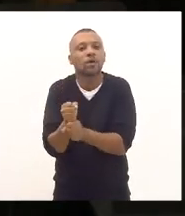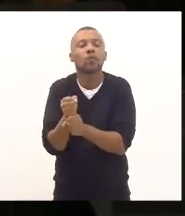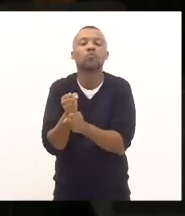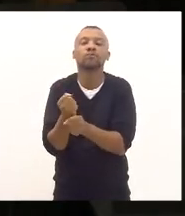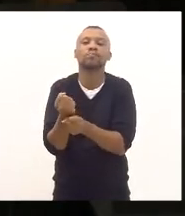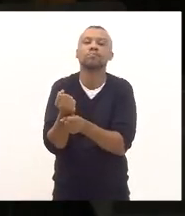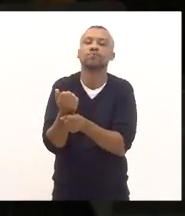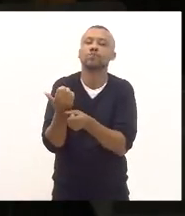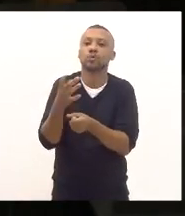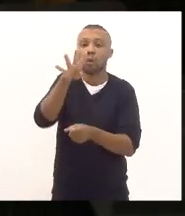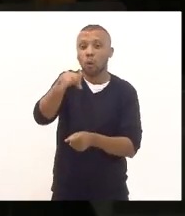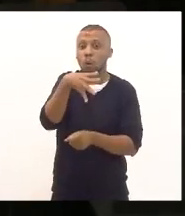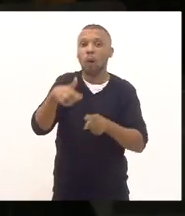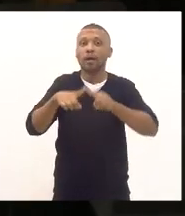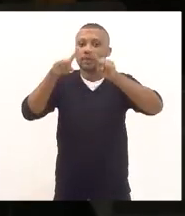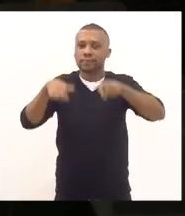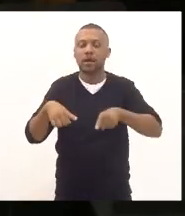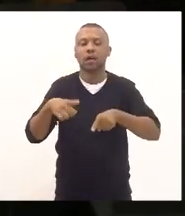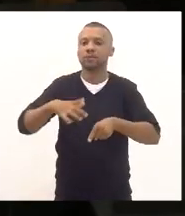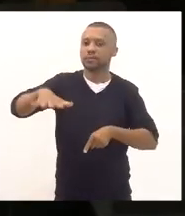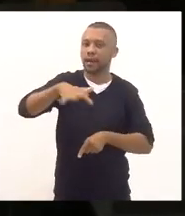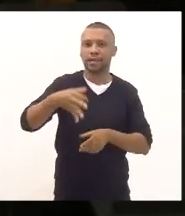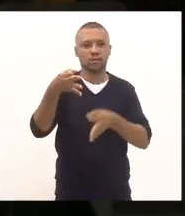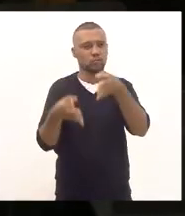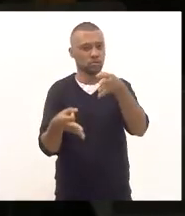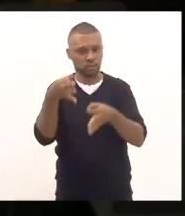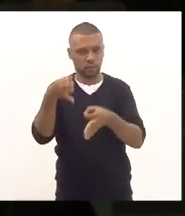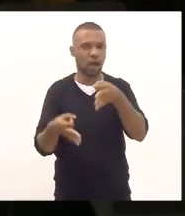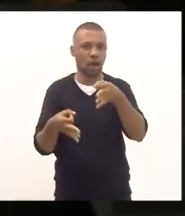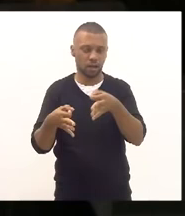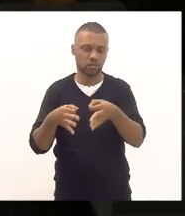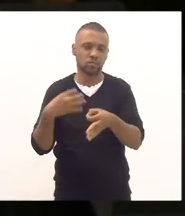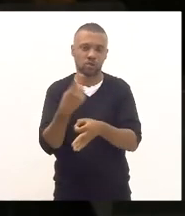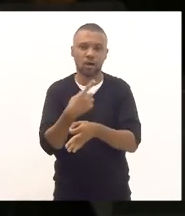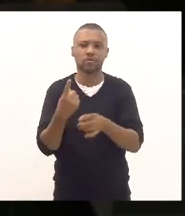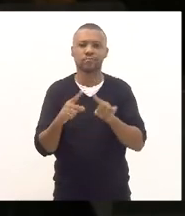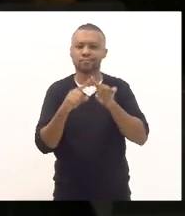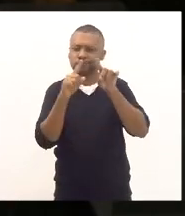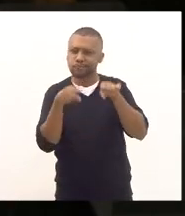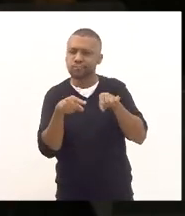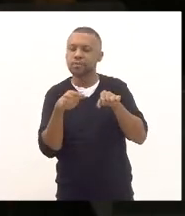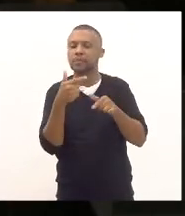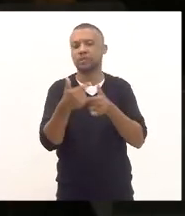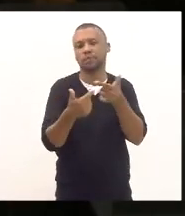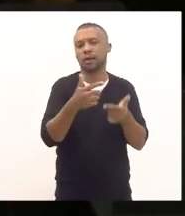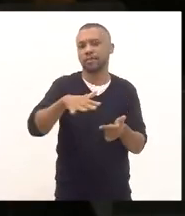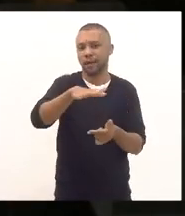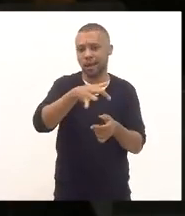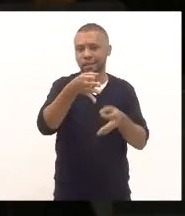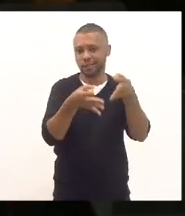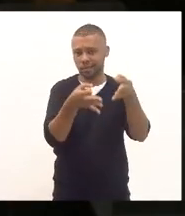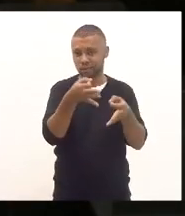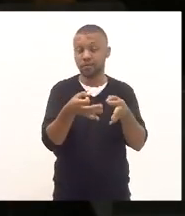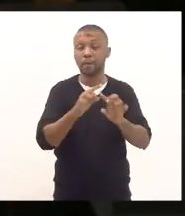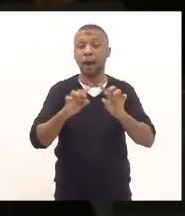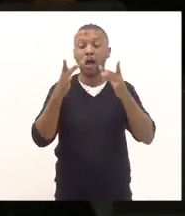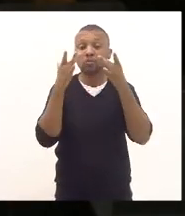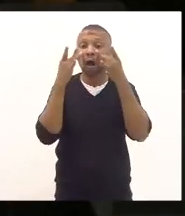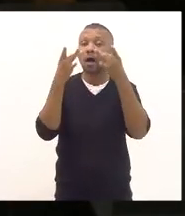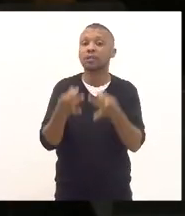Quadro dos Servidores do Judiciário nossos serventuários mas eu chamei